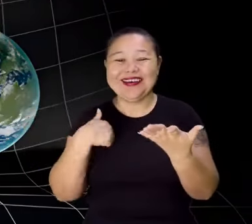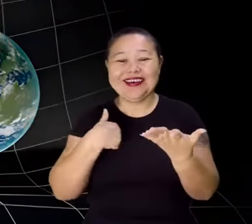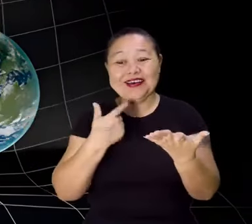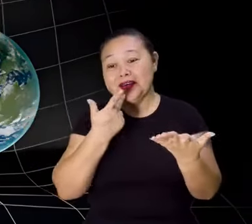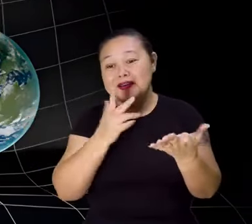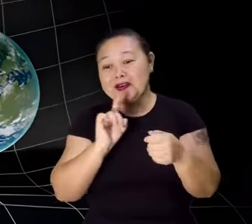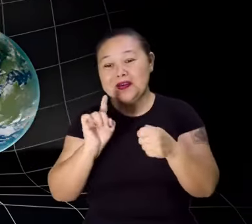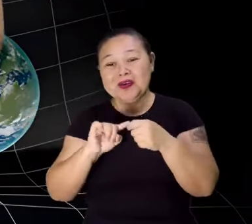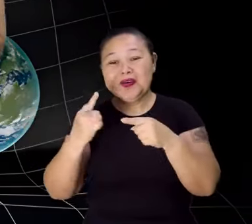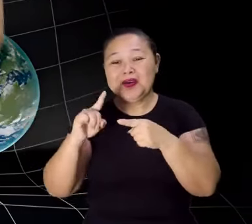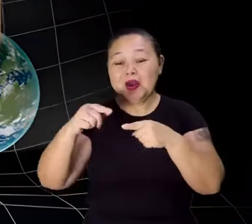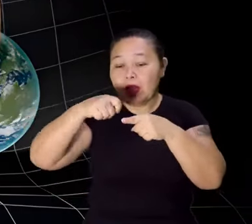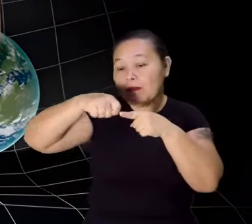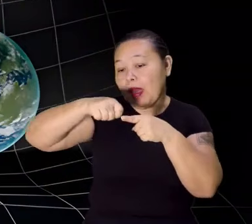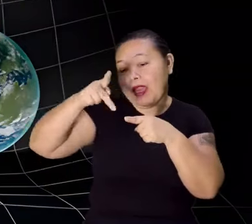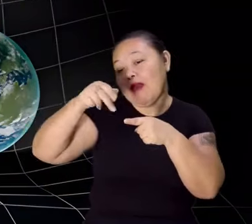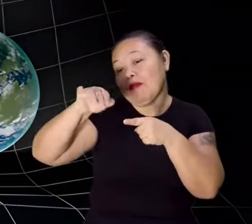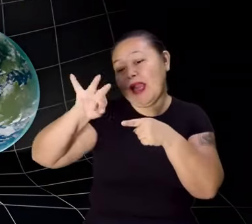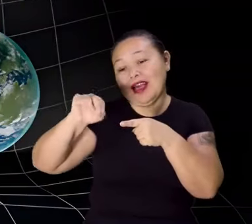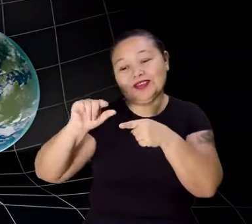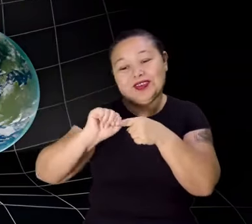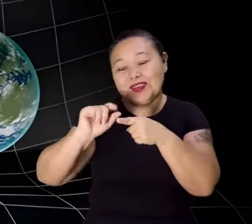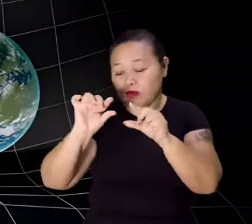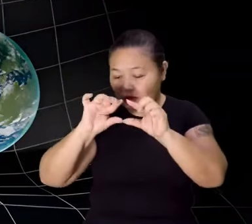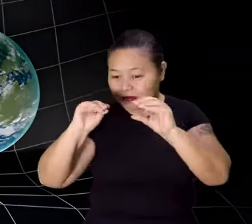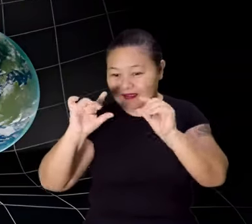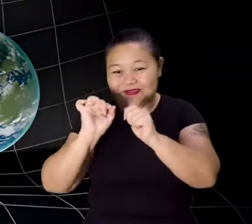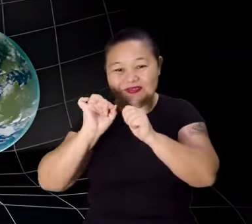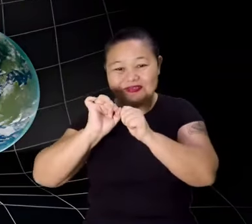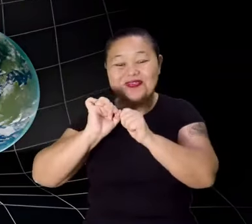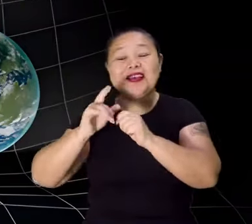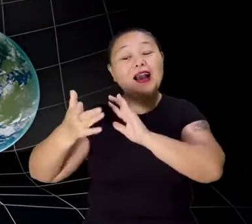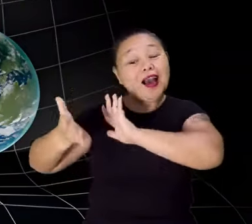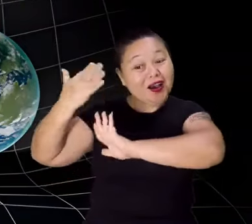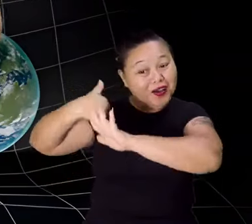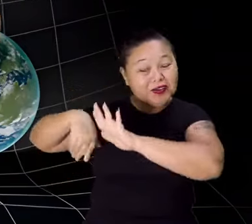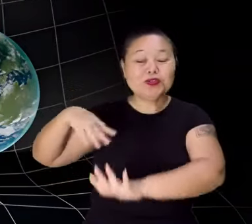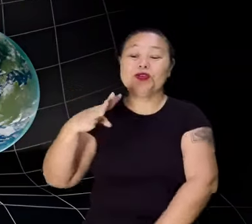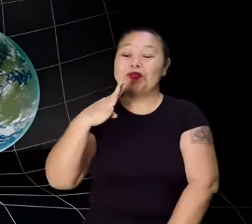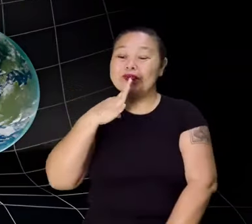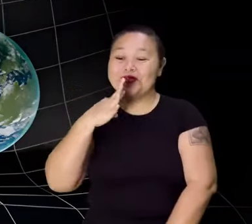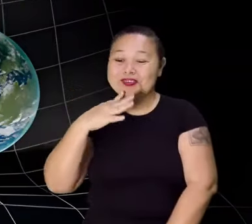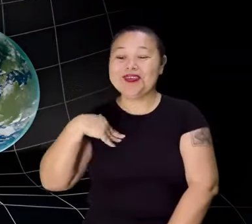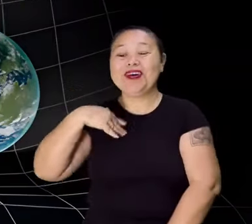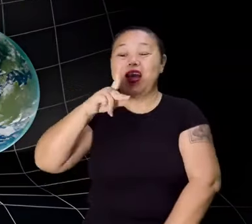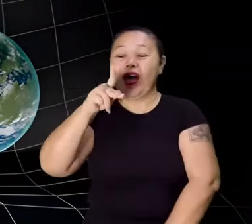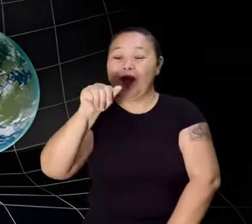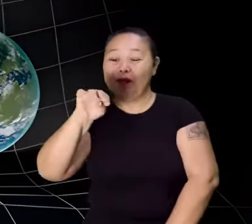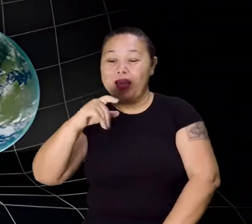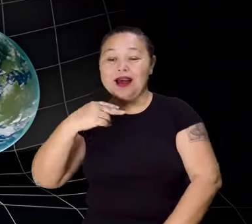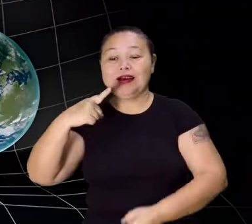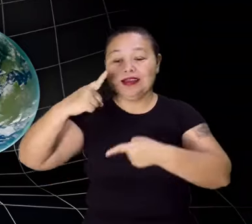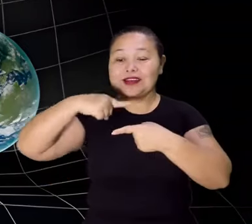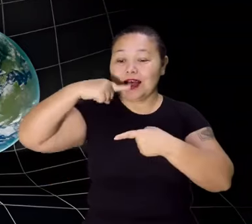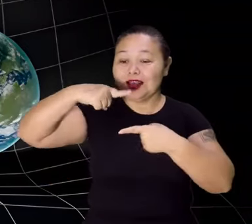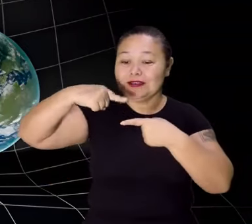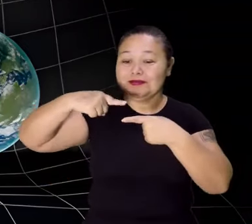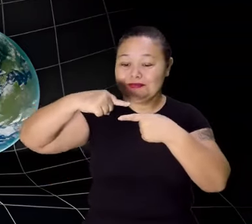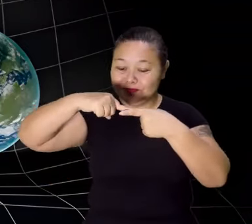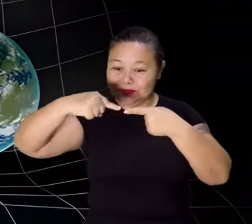achar que porque o pastoso é porque a pasta tem aquela forma. A pasta vem do pastoso, Aí a pasta dental, o pastoso se chama